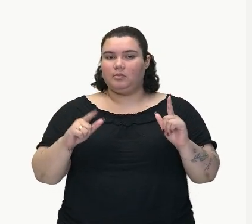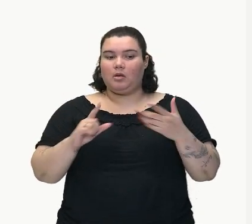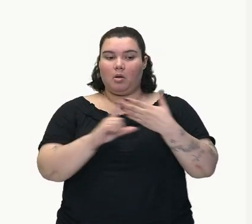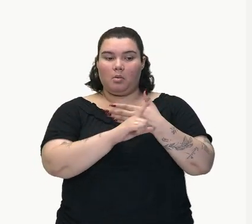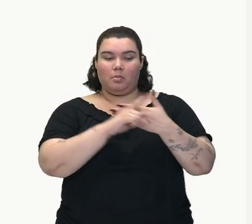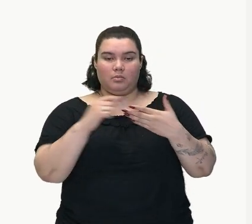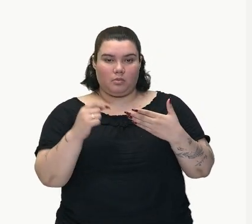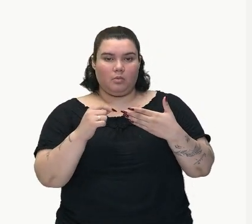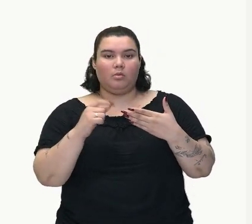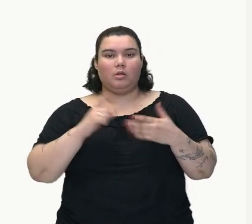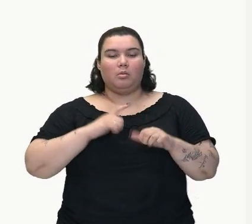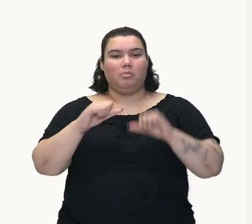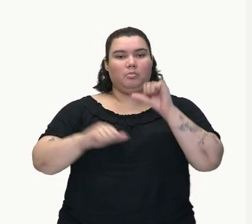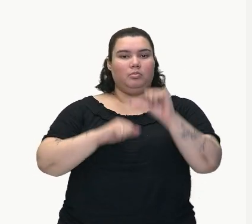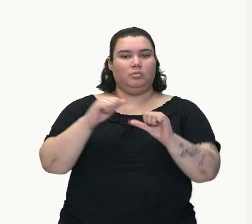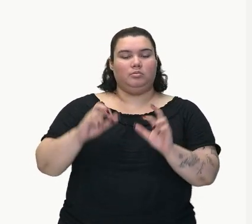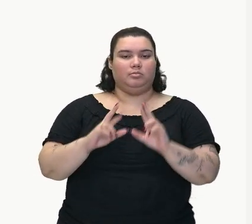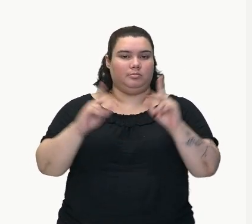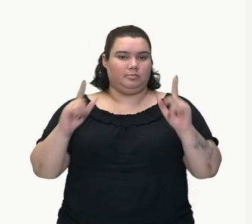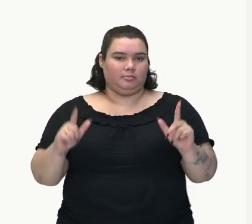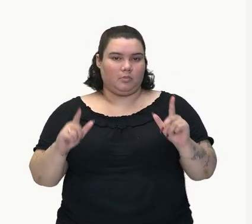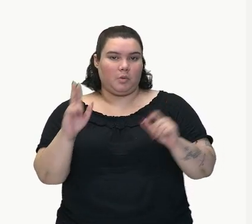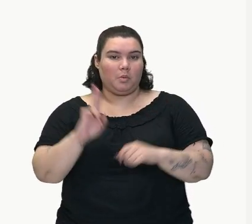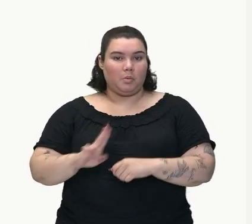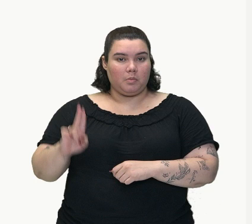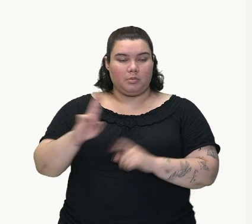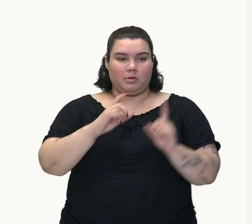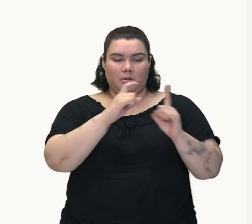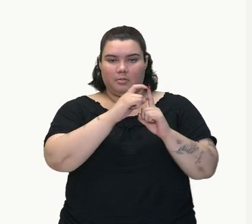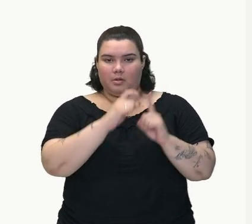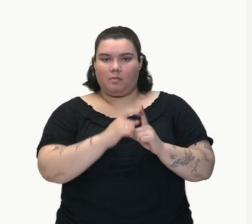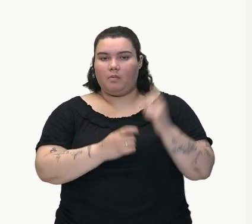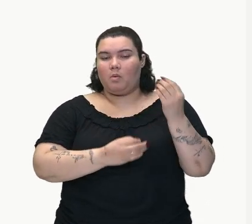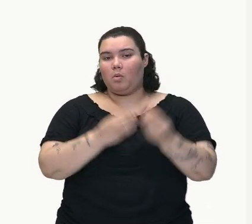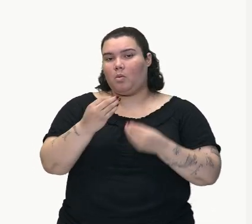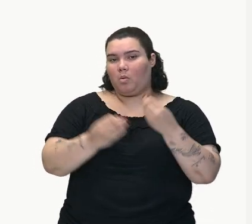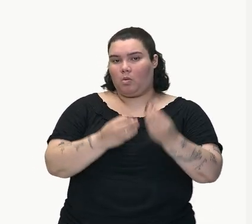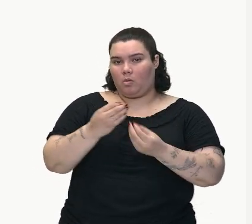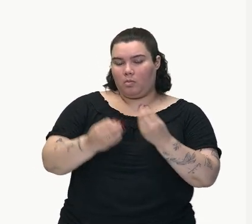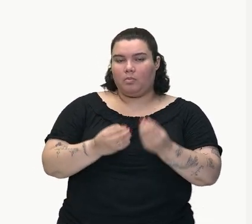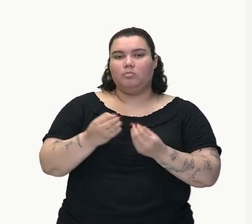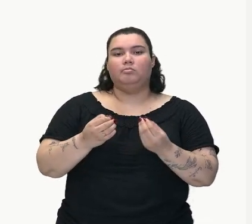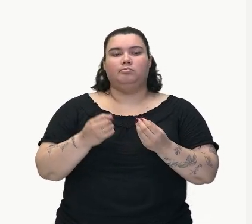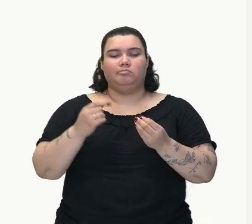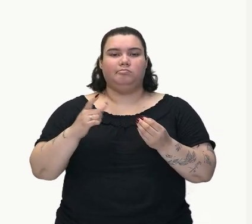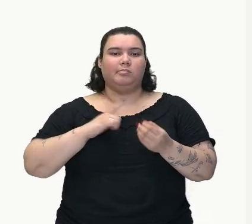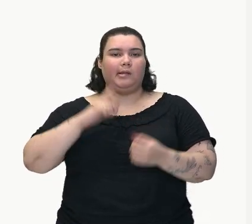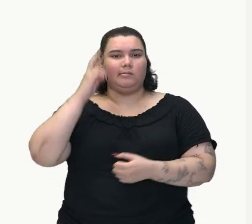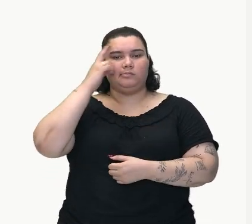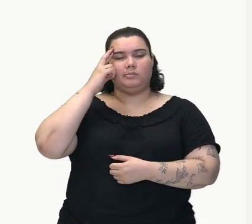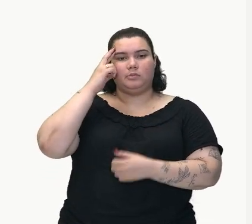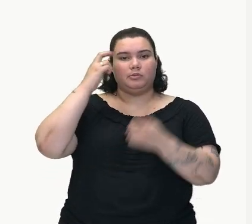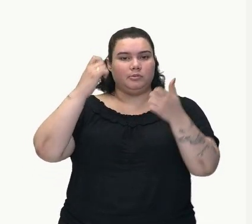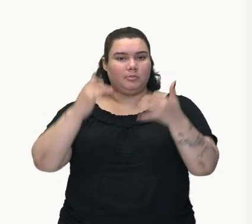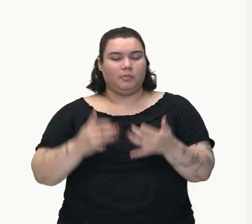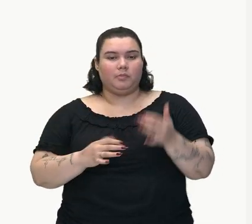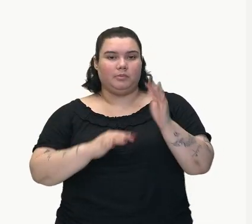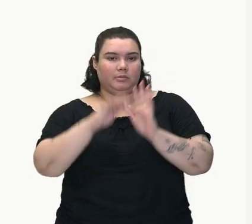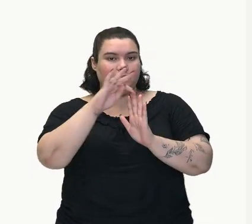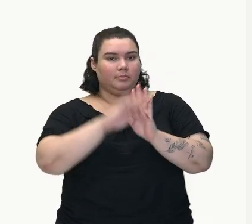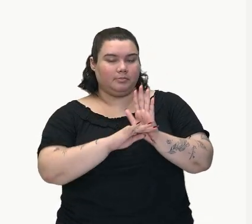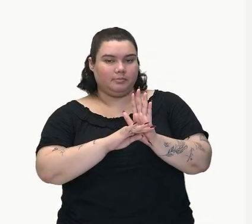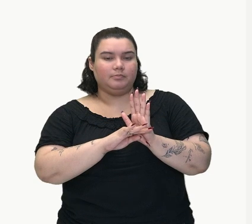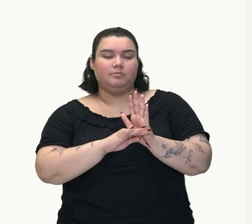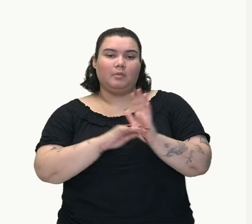inova exatamente no uso dessas palavras, na forma como ele expressa as suas reflexões no texto,